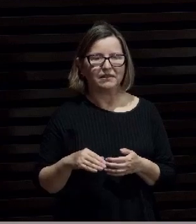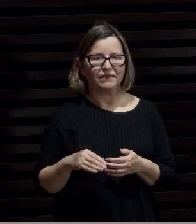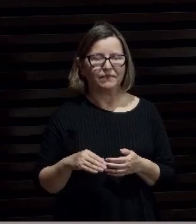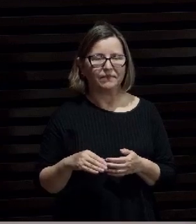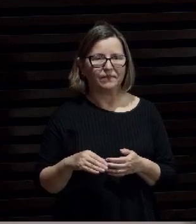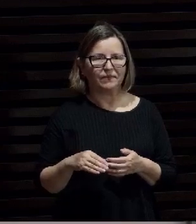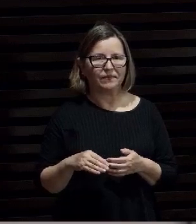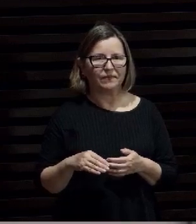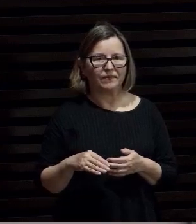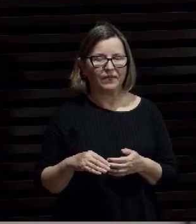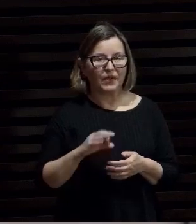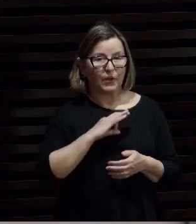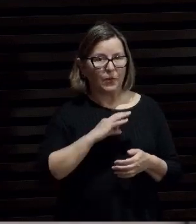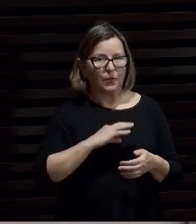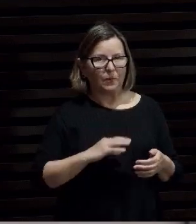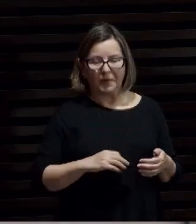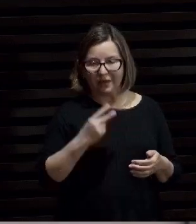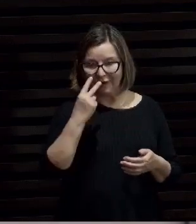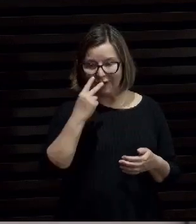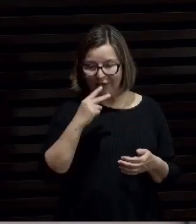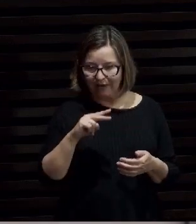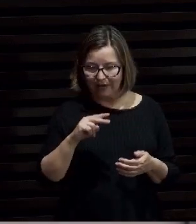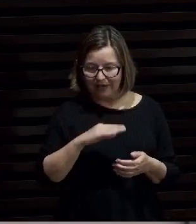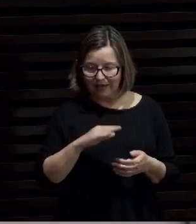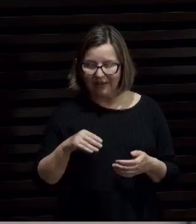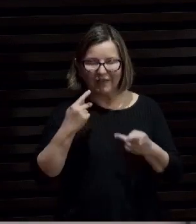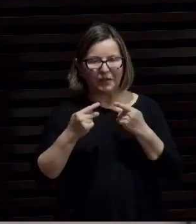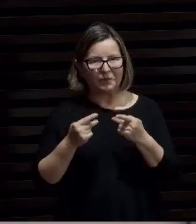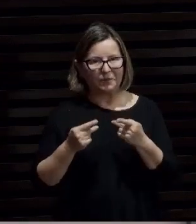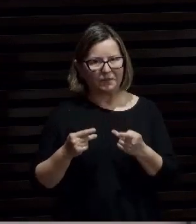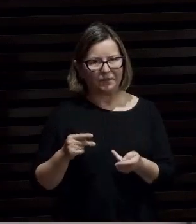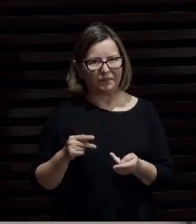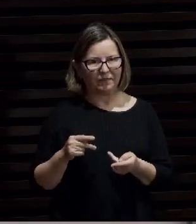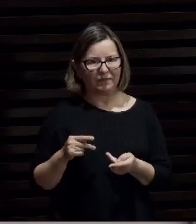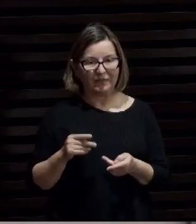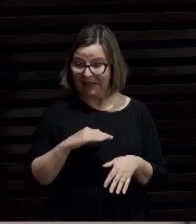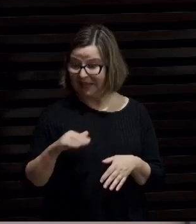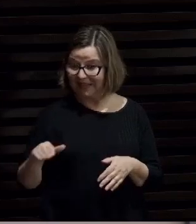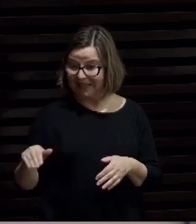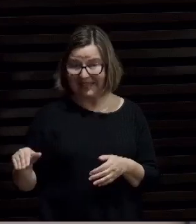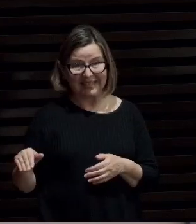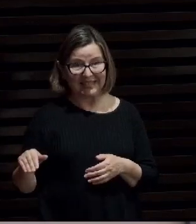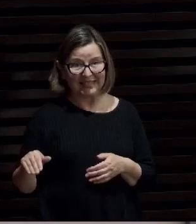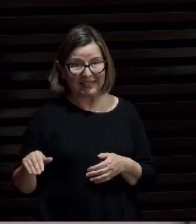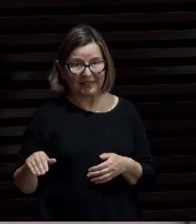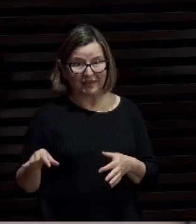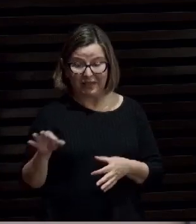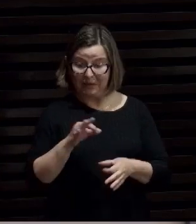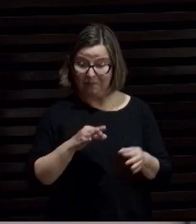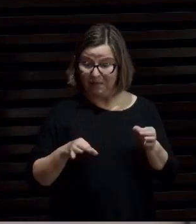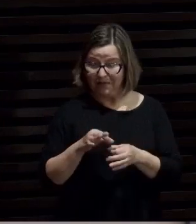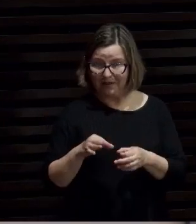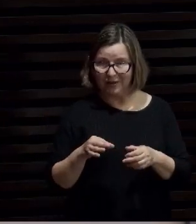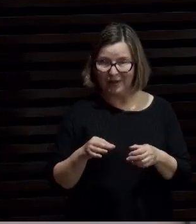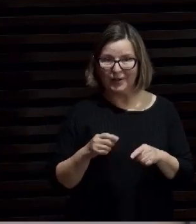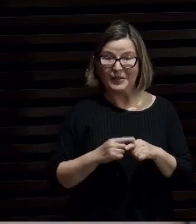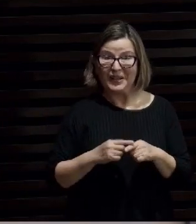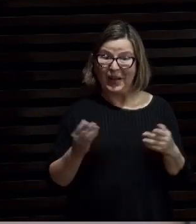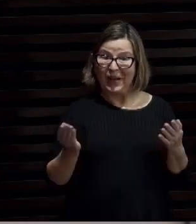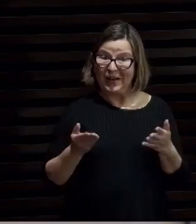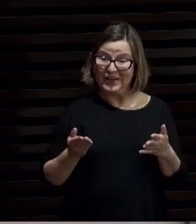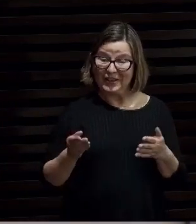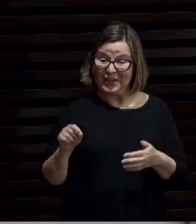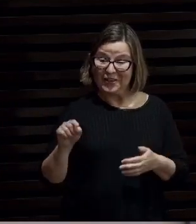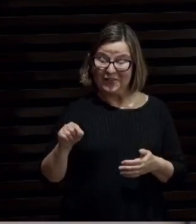nossa, ele olhou para as crianças e disse assim: crianças, se preparem, porque hoje vocês